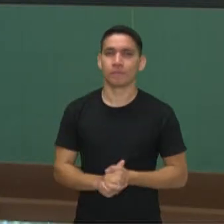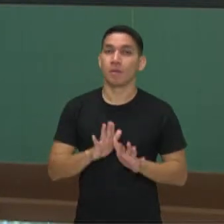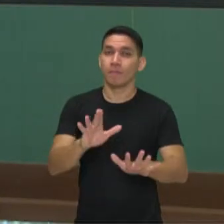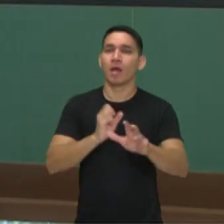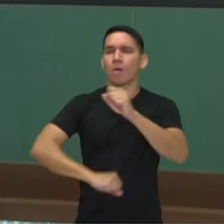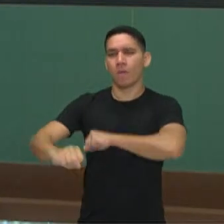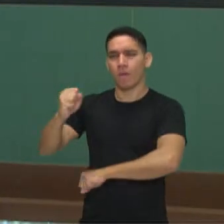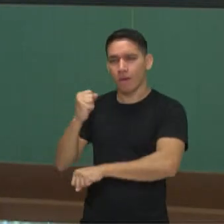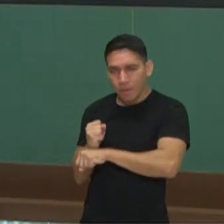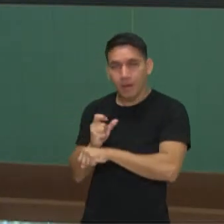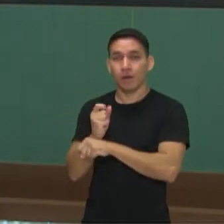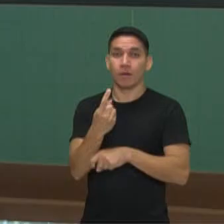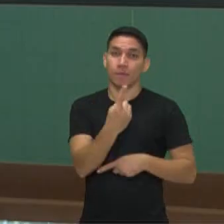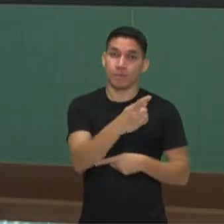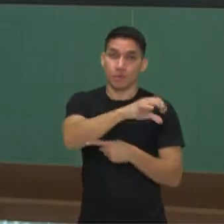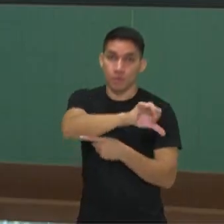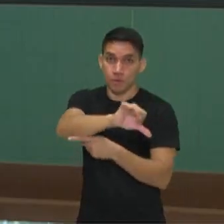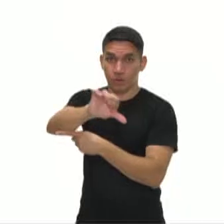em